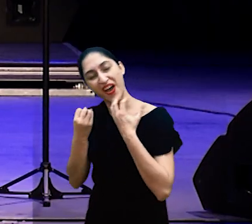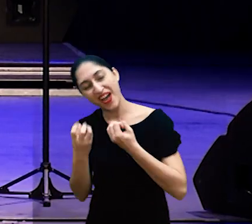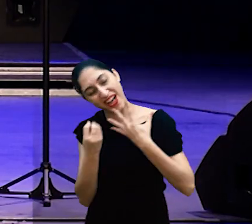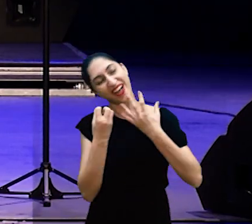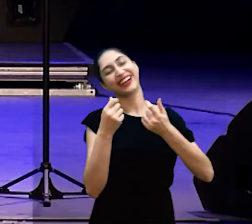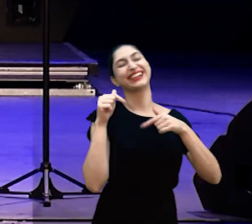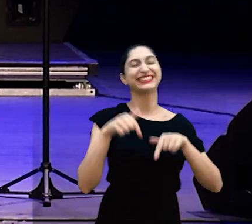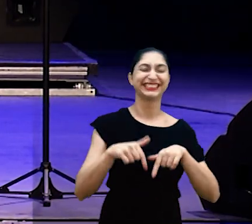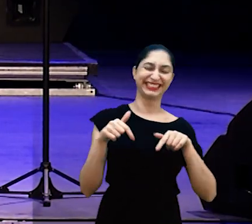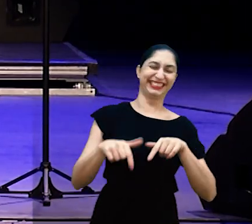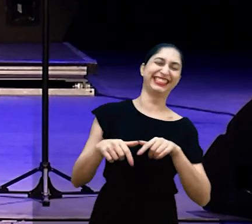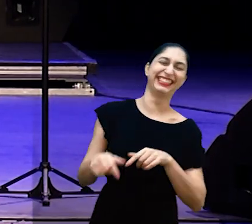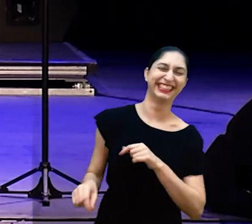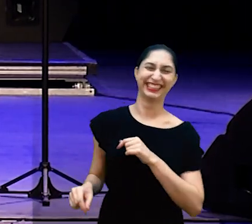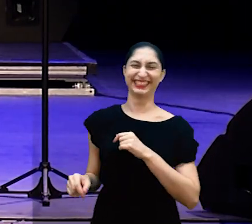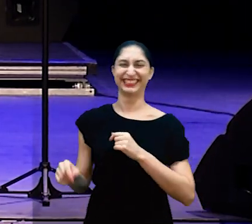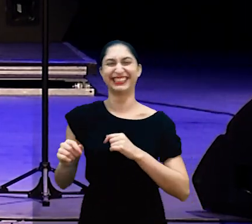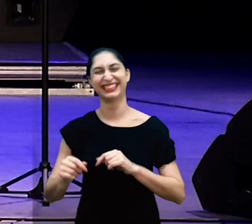bom.